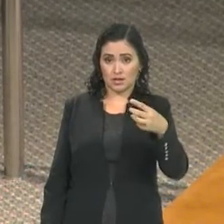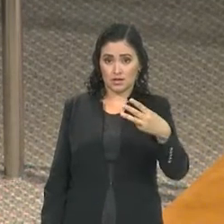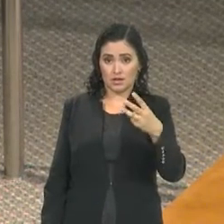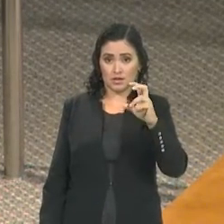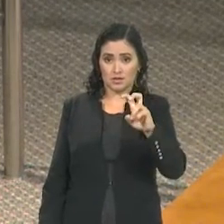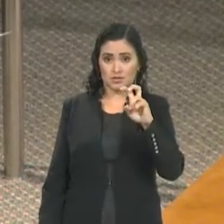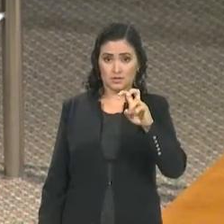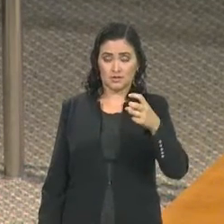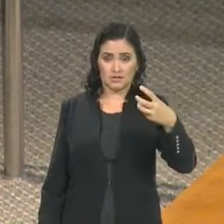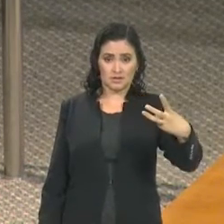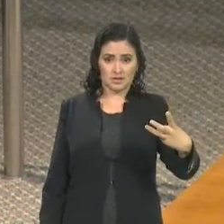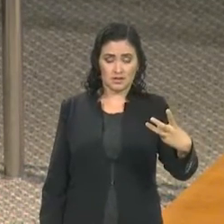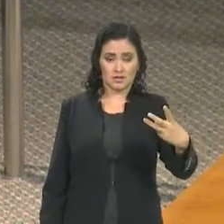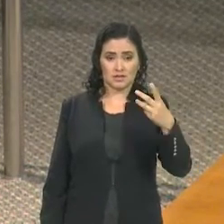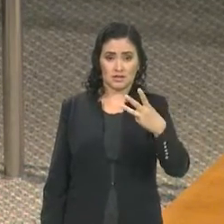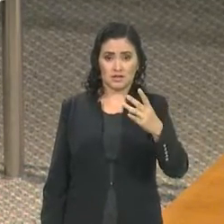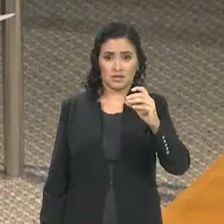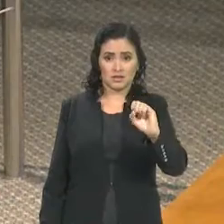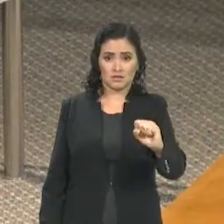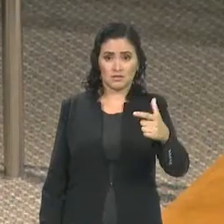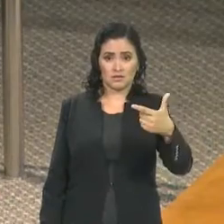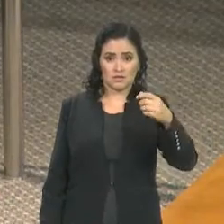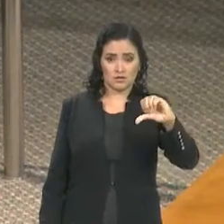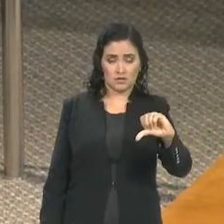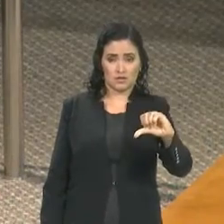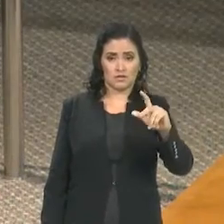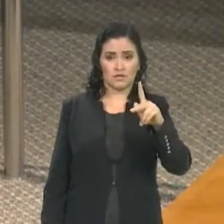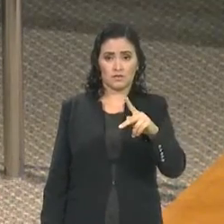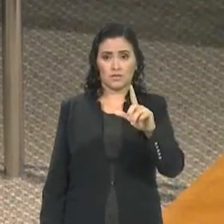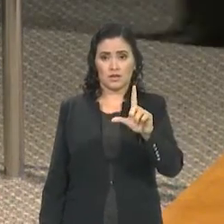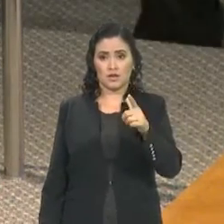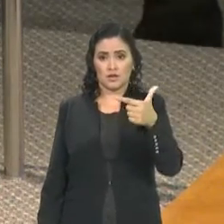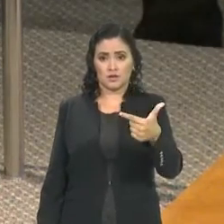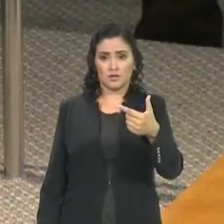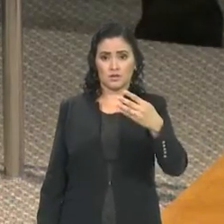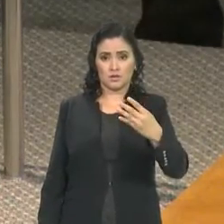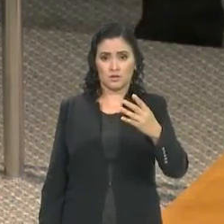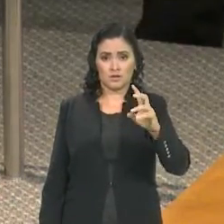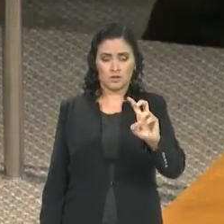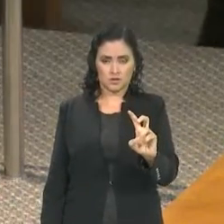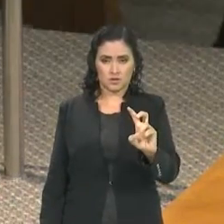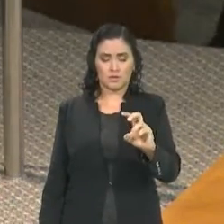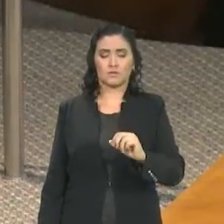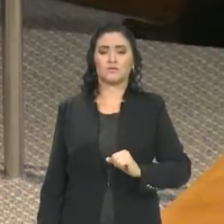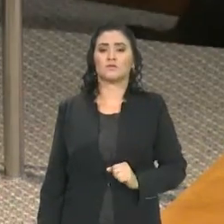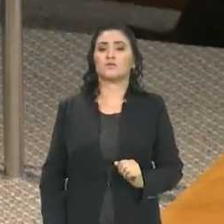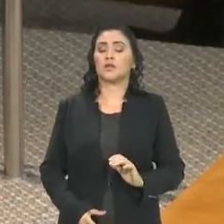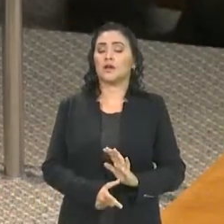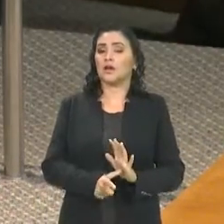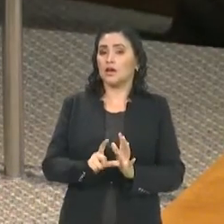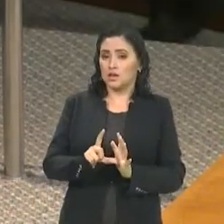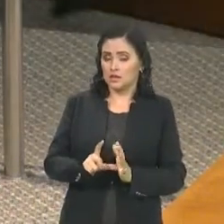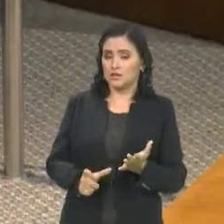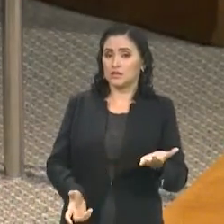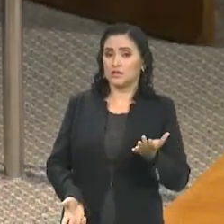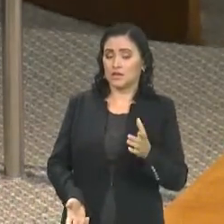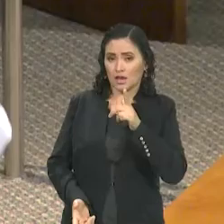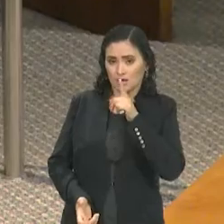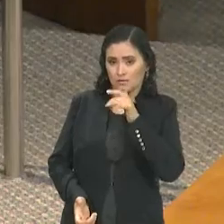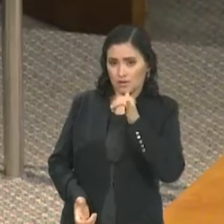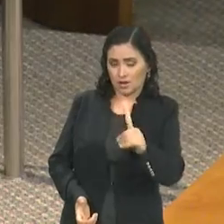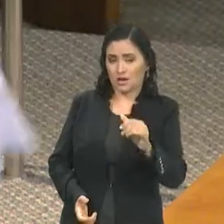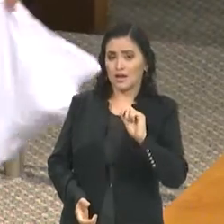3553, PL 3829 e o PL 245. Mas antes de falar dos PLs, eu quero destacar que eu estive lá